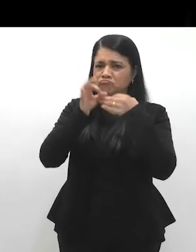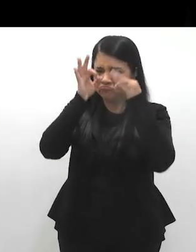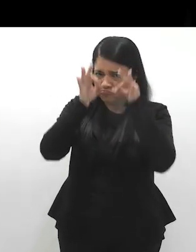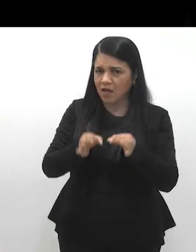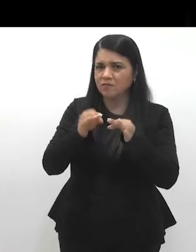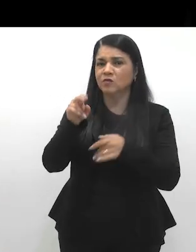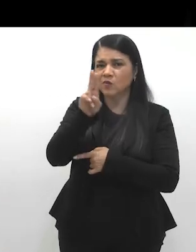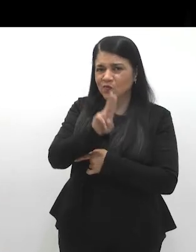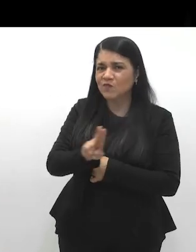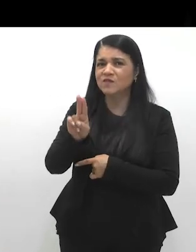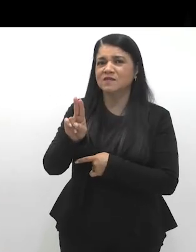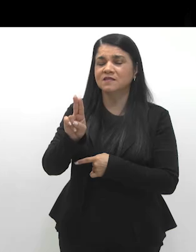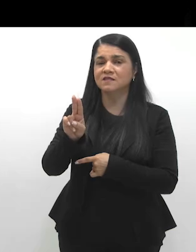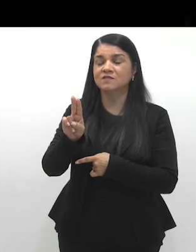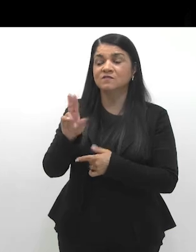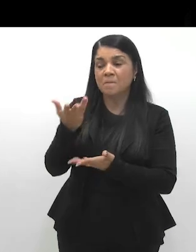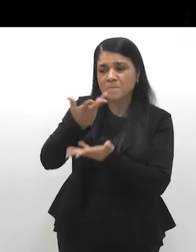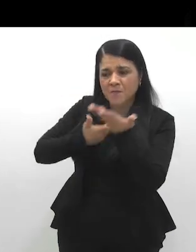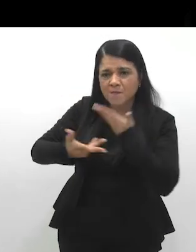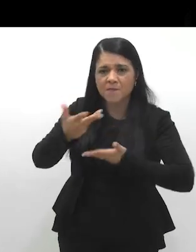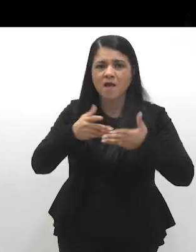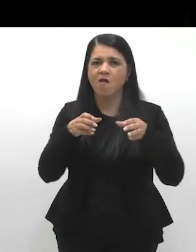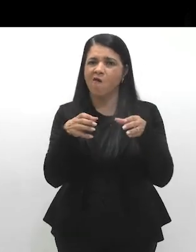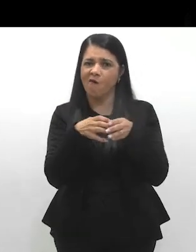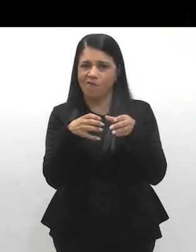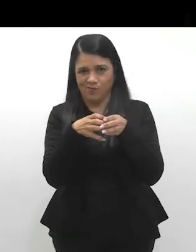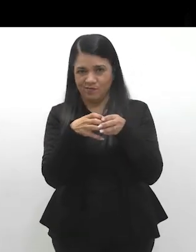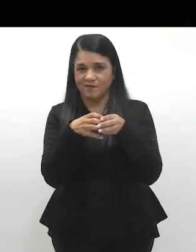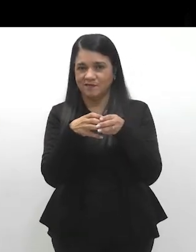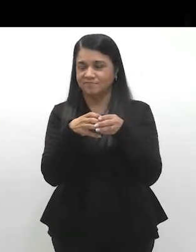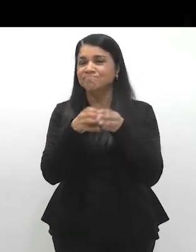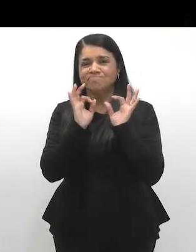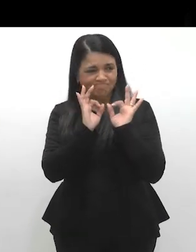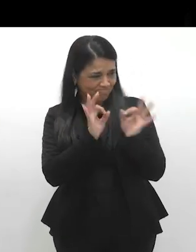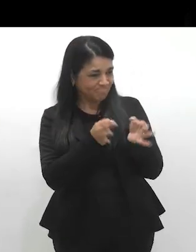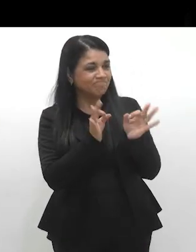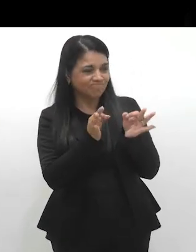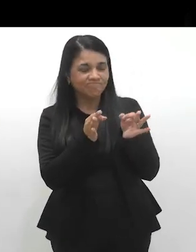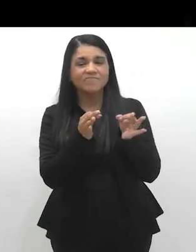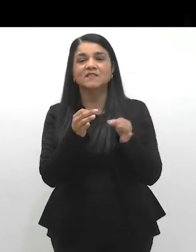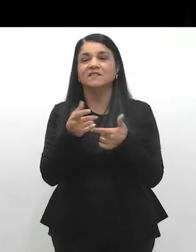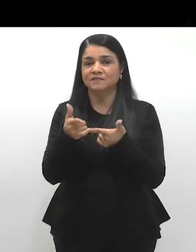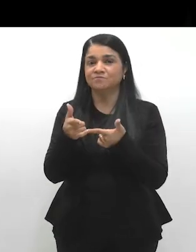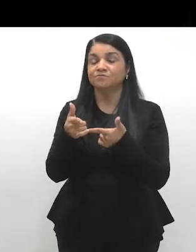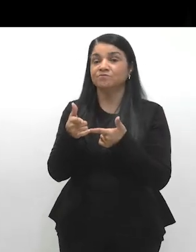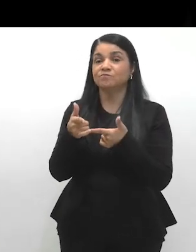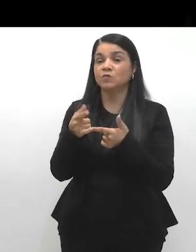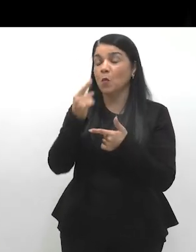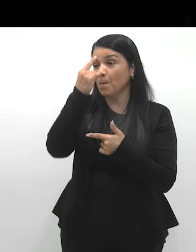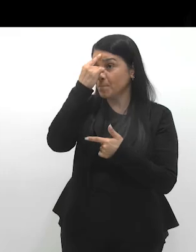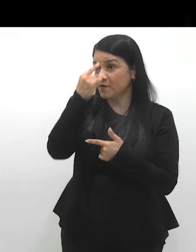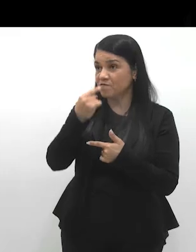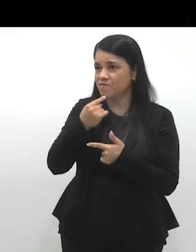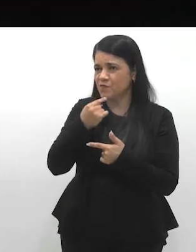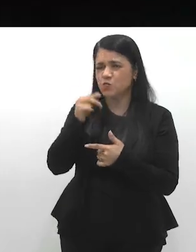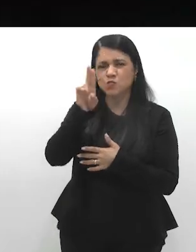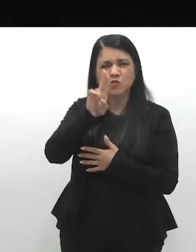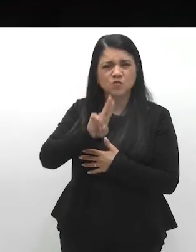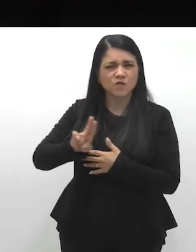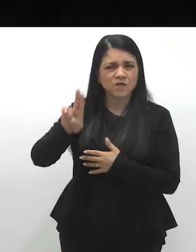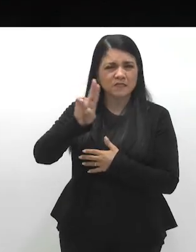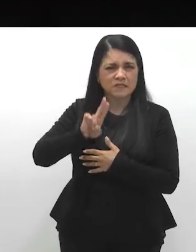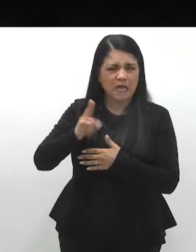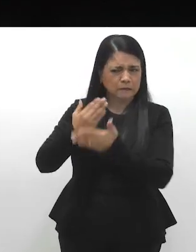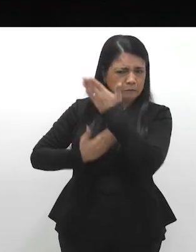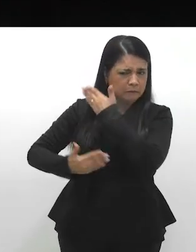papel da universidade, né? De conviver com a comunidade, enfim, trabalhar para a comunidade. Aquele perfil